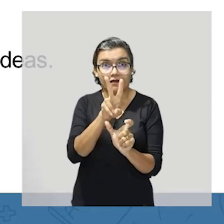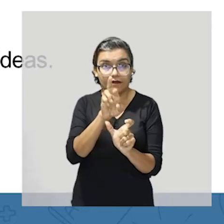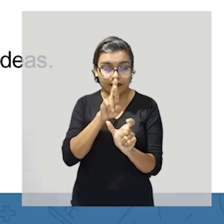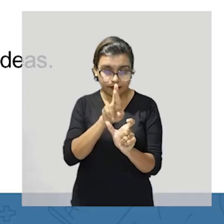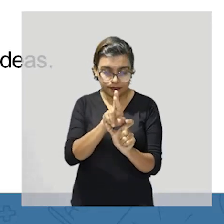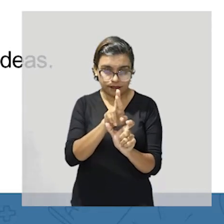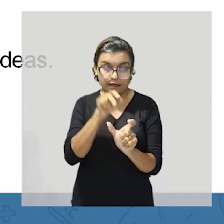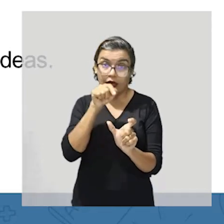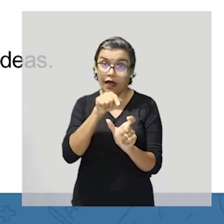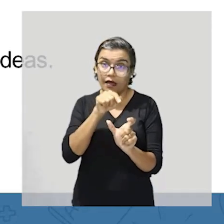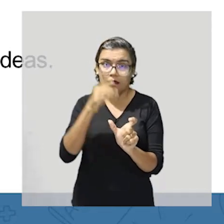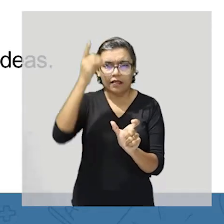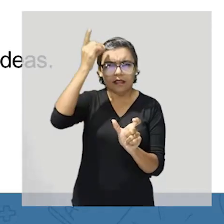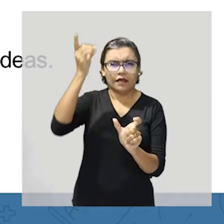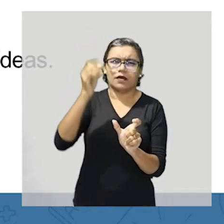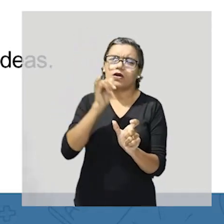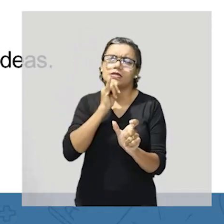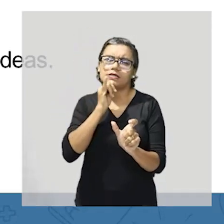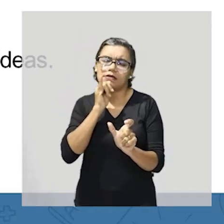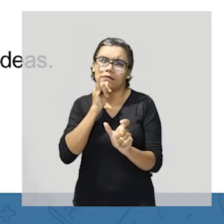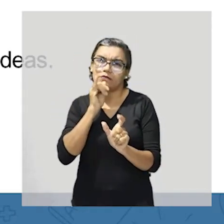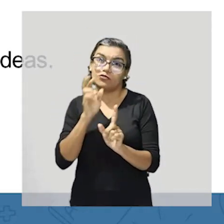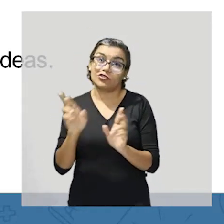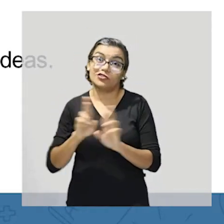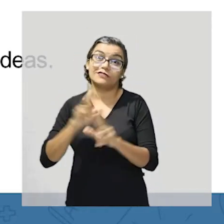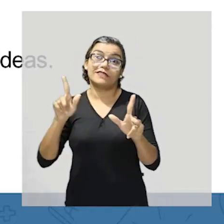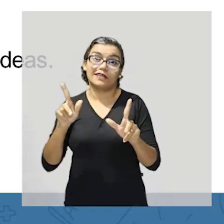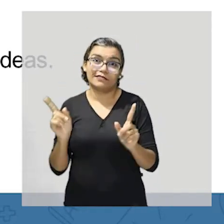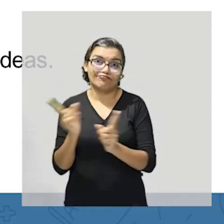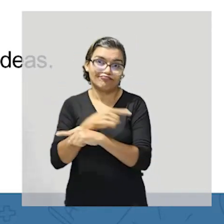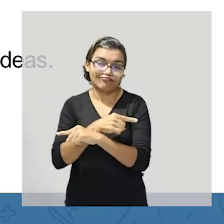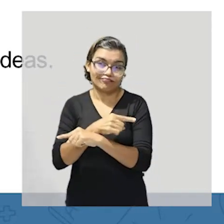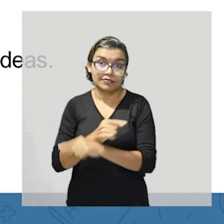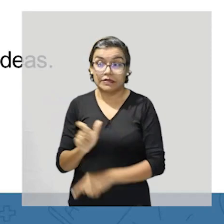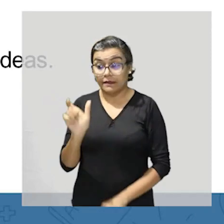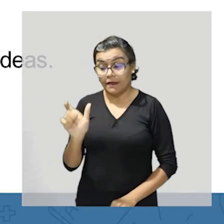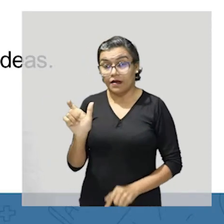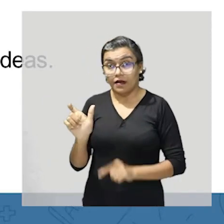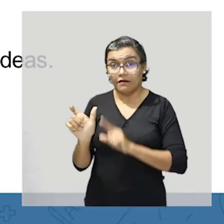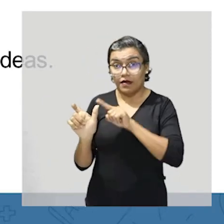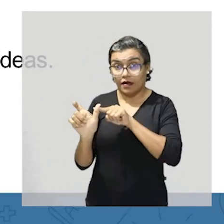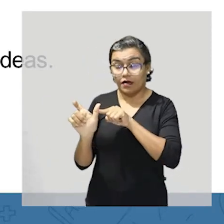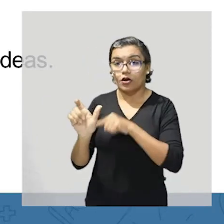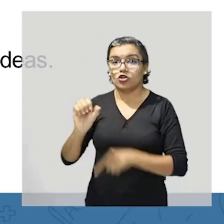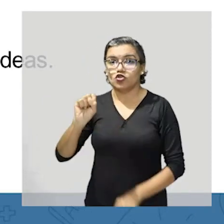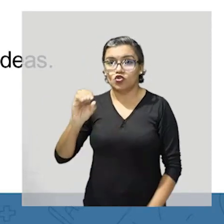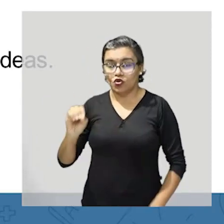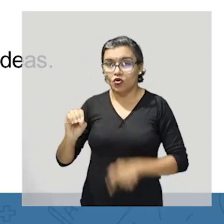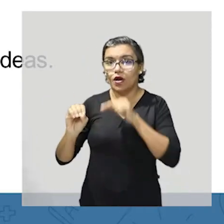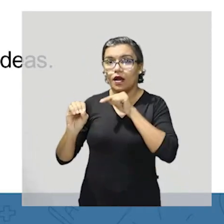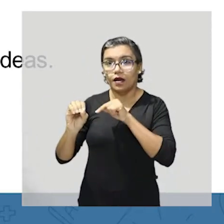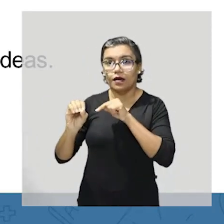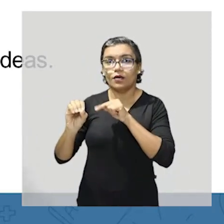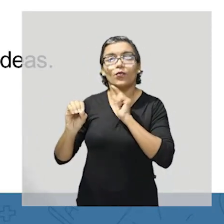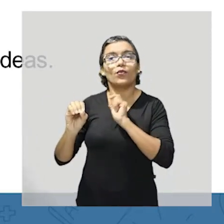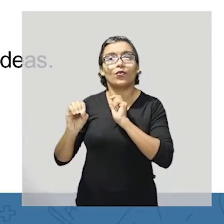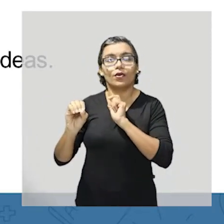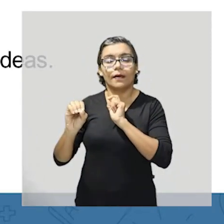primeira palavra me dá a ideia de pontos opostos. E na segunda palavra, que é o so, ele me dá a ideia